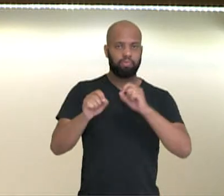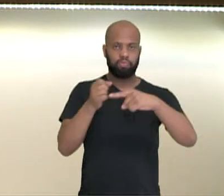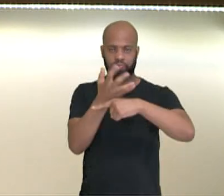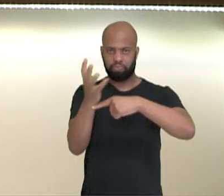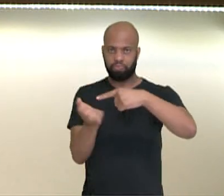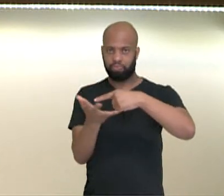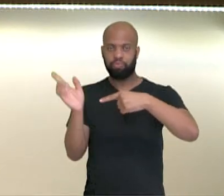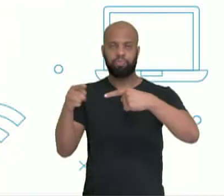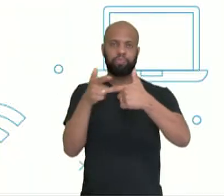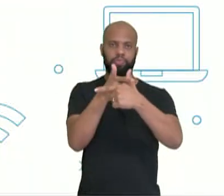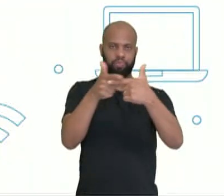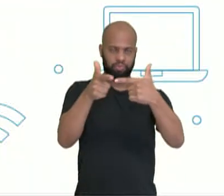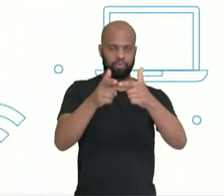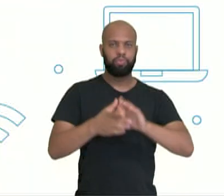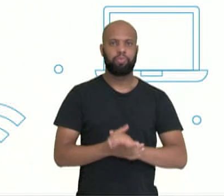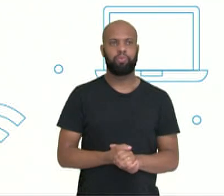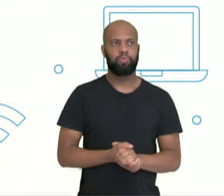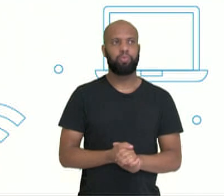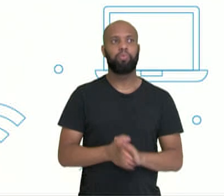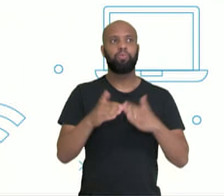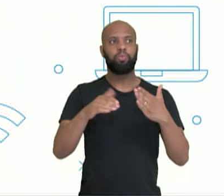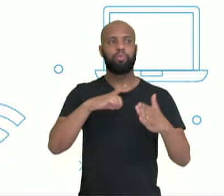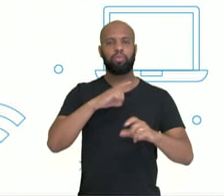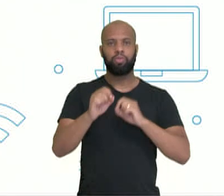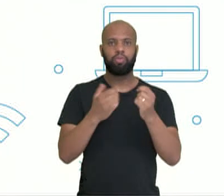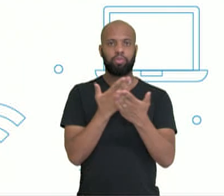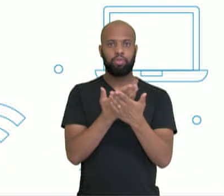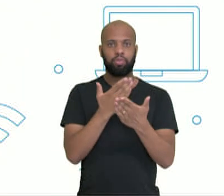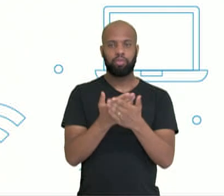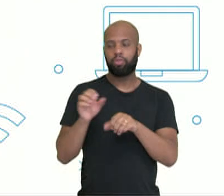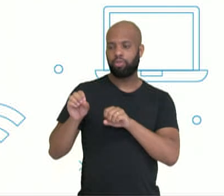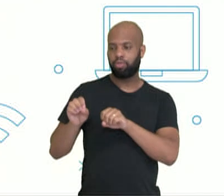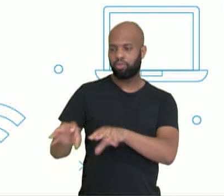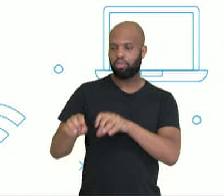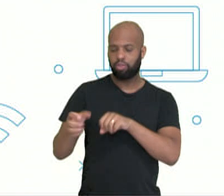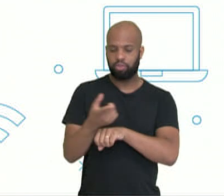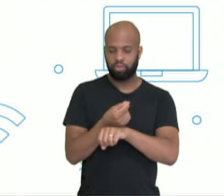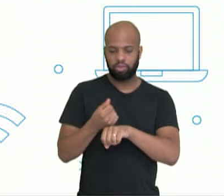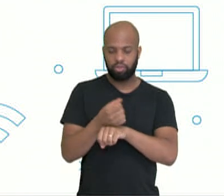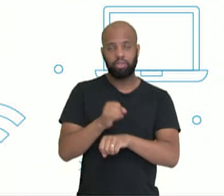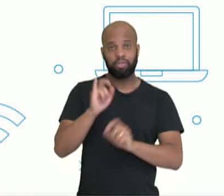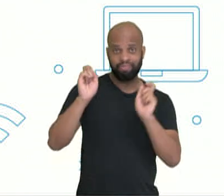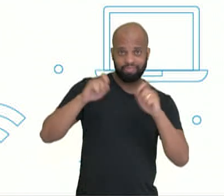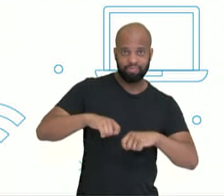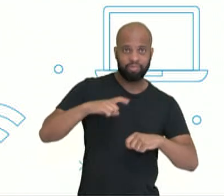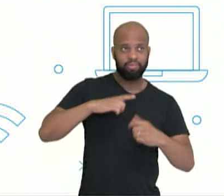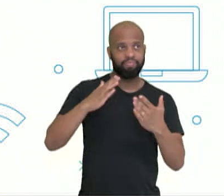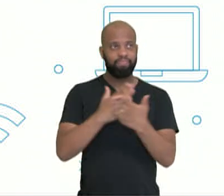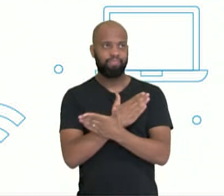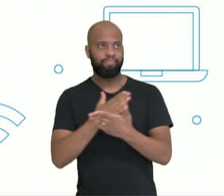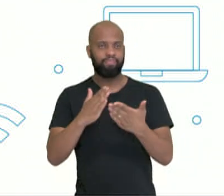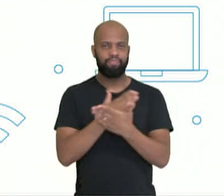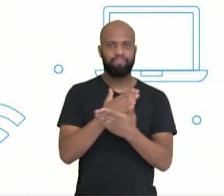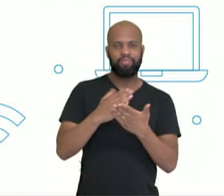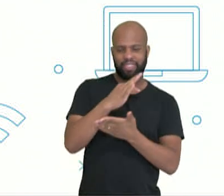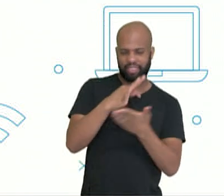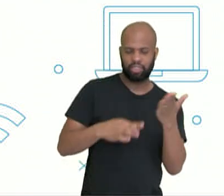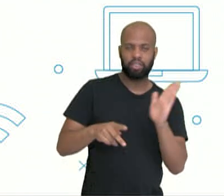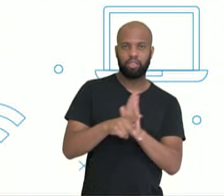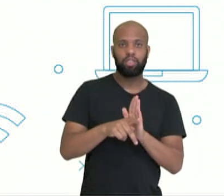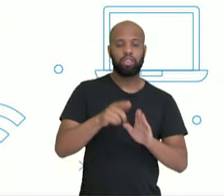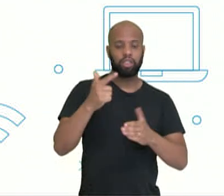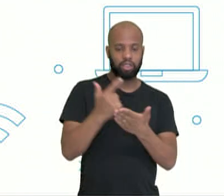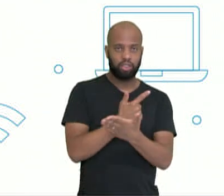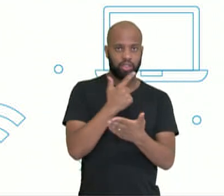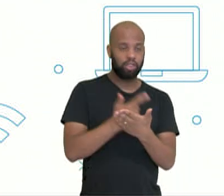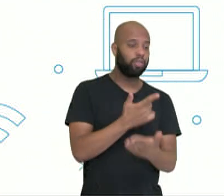ok? Aqui, durante as aulas de educação financeira, nós sempre vamos trazer, quando possível, algumas citações do livro Pai Rico, Pai Pobre,